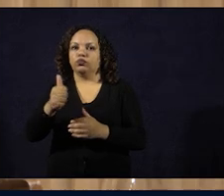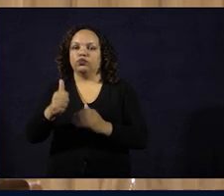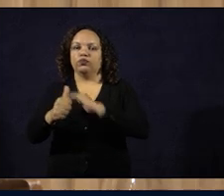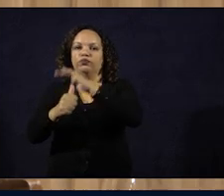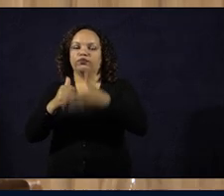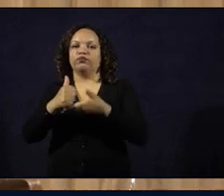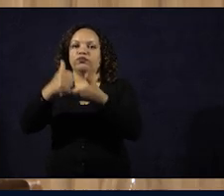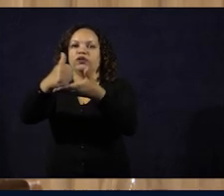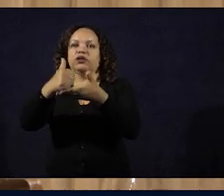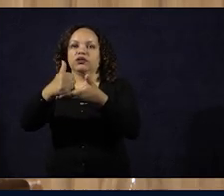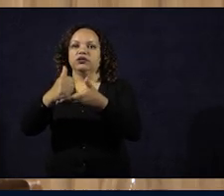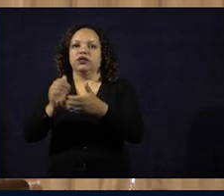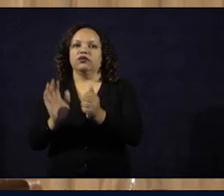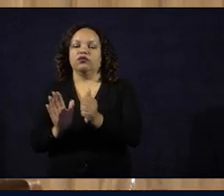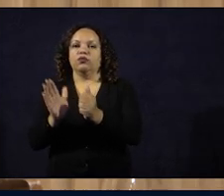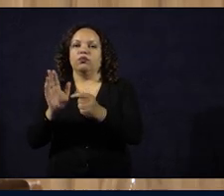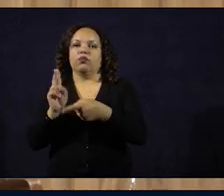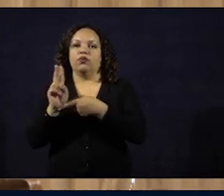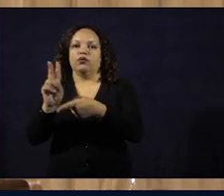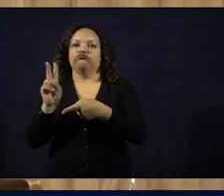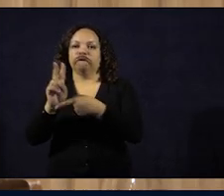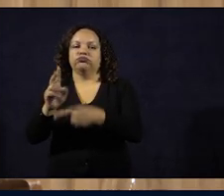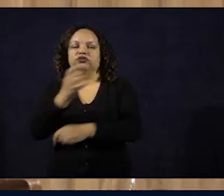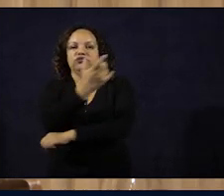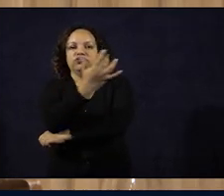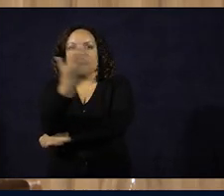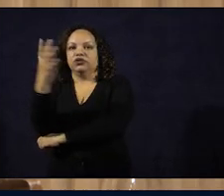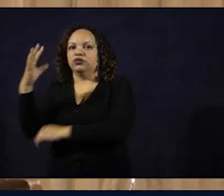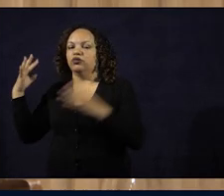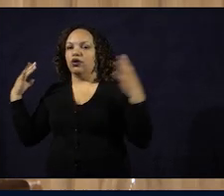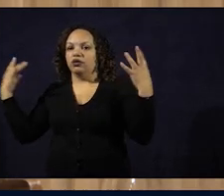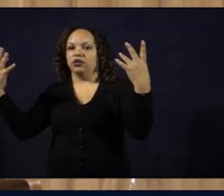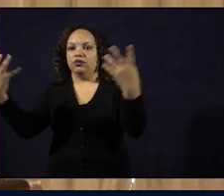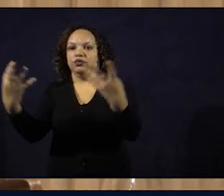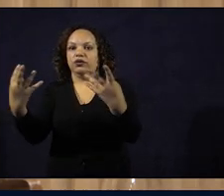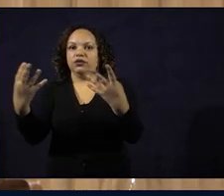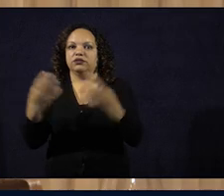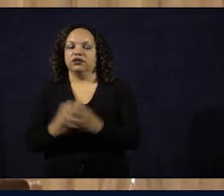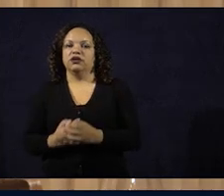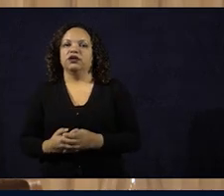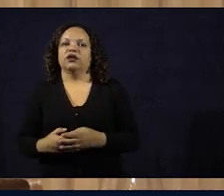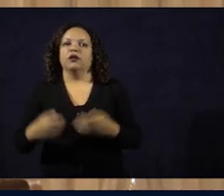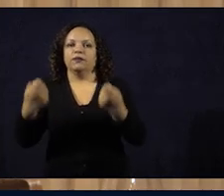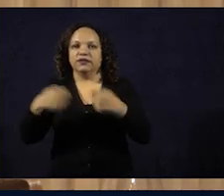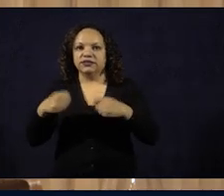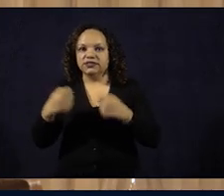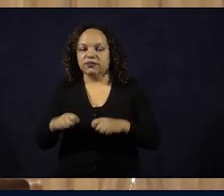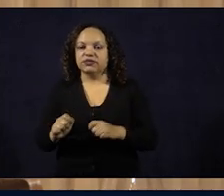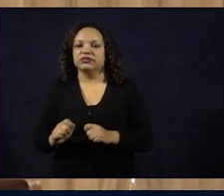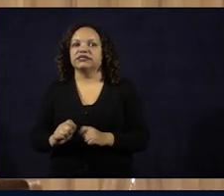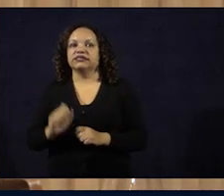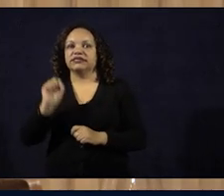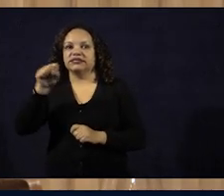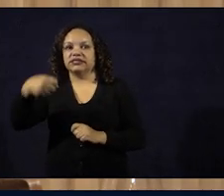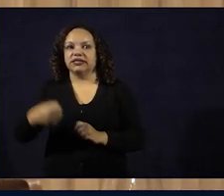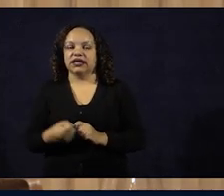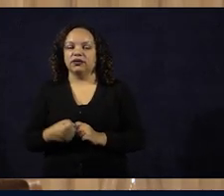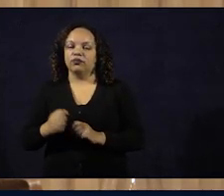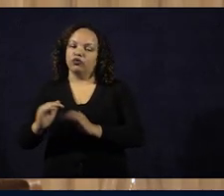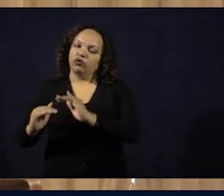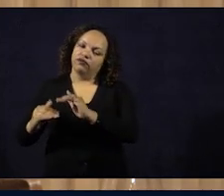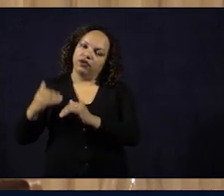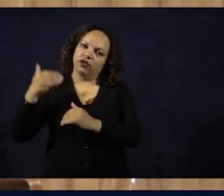precisamos continuar garantindo que a nossa posição ambiental seja um ativo para o nosso país, né, frente ao que vem por